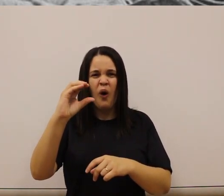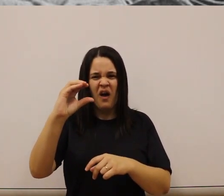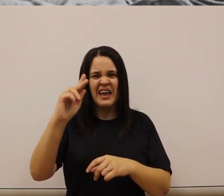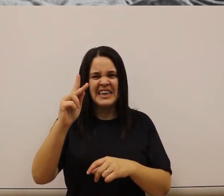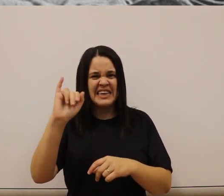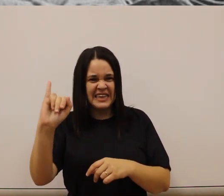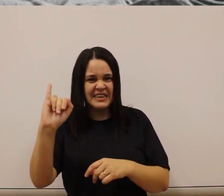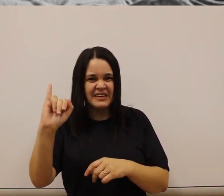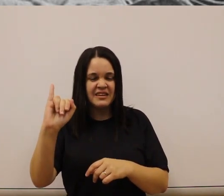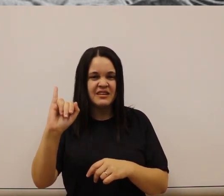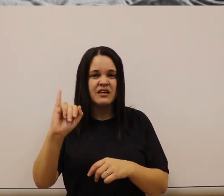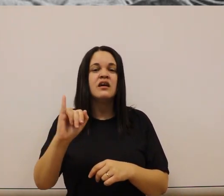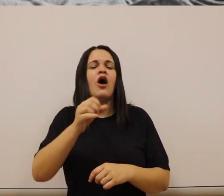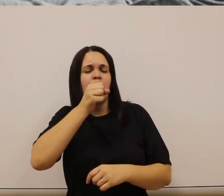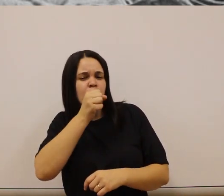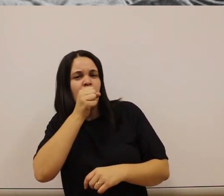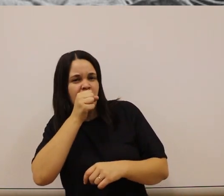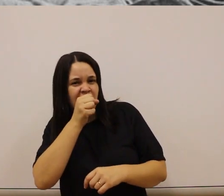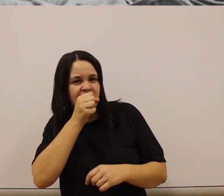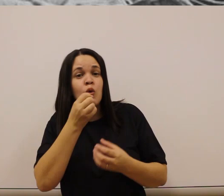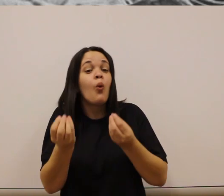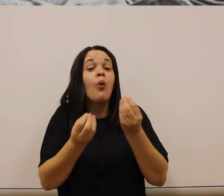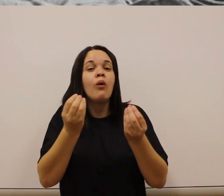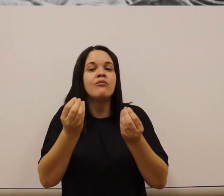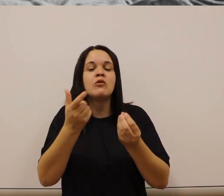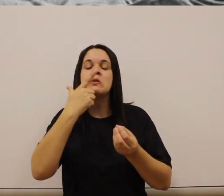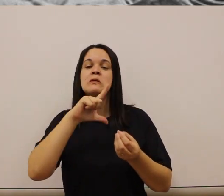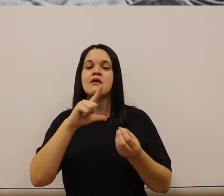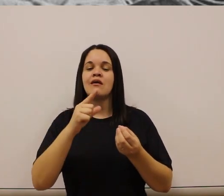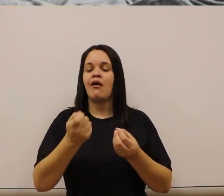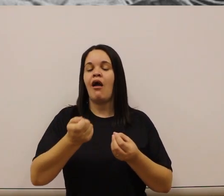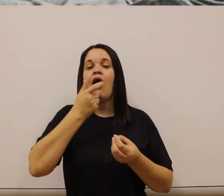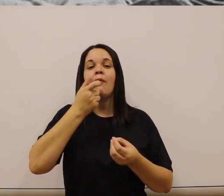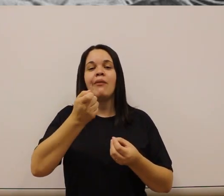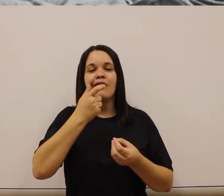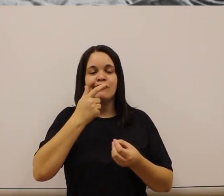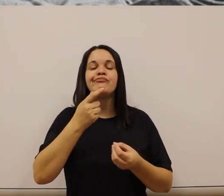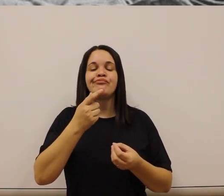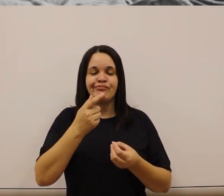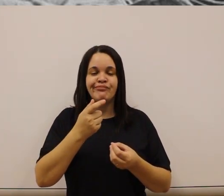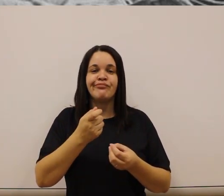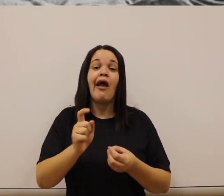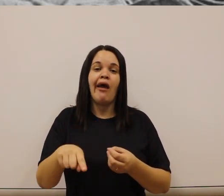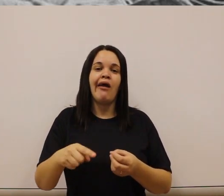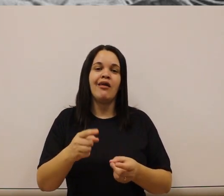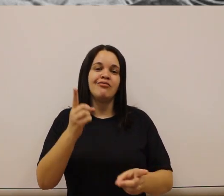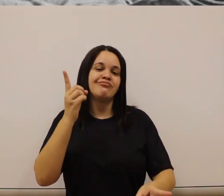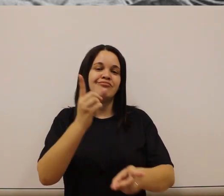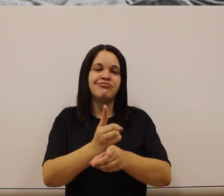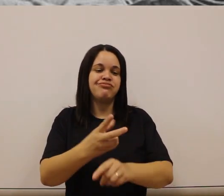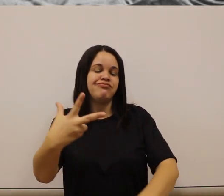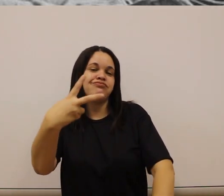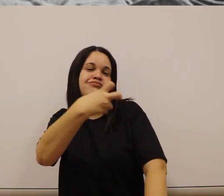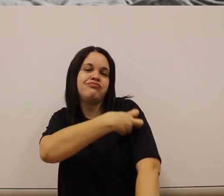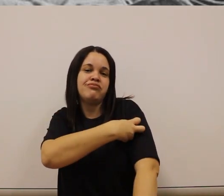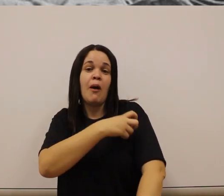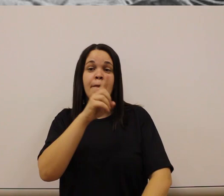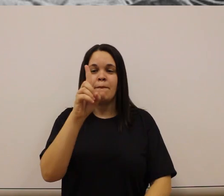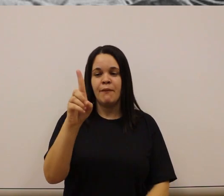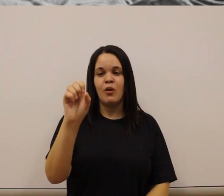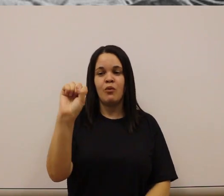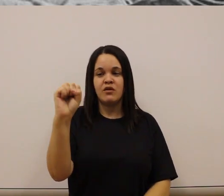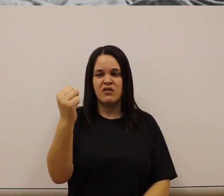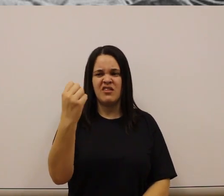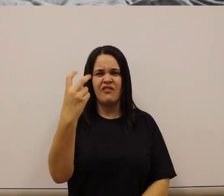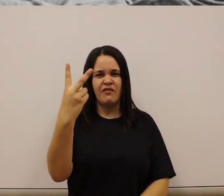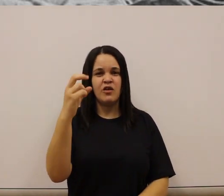a tuberculose só conseguiu ser eficientemente tratada com o descobrimento da penicilina, que só aconteceu em